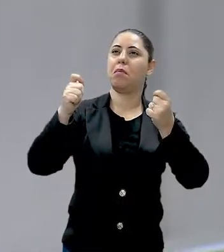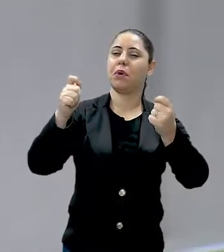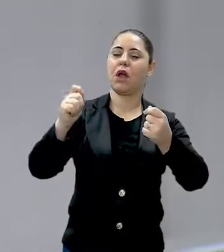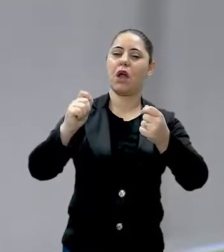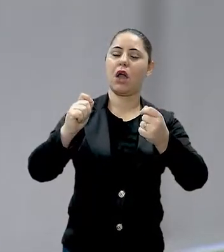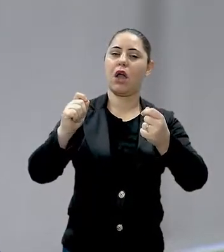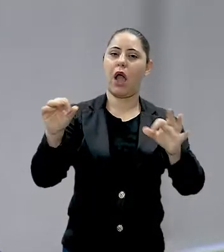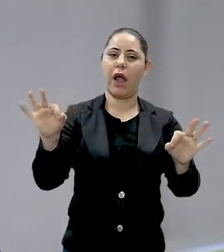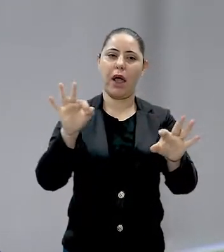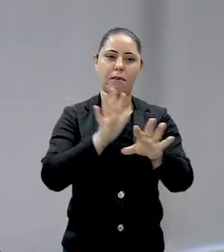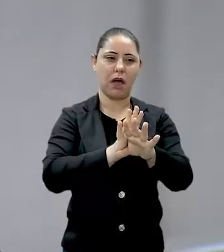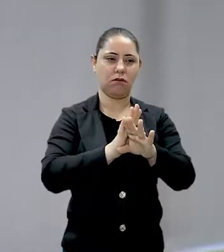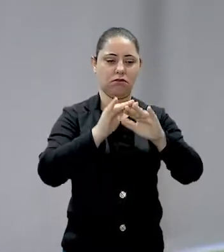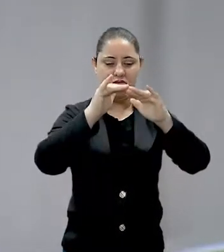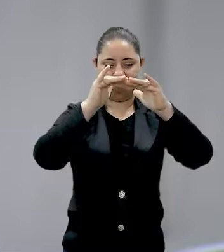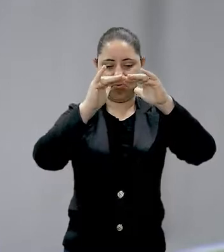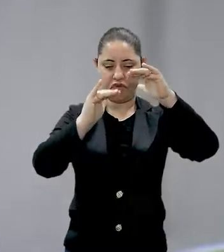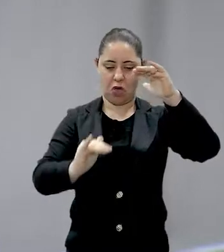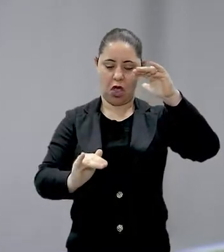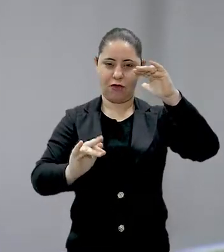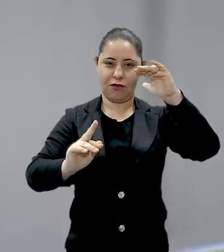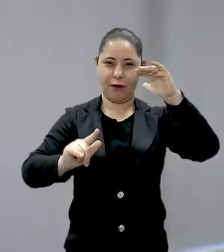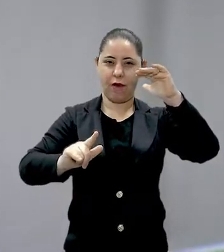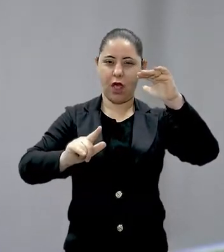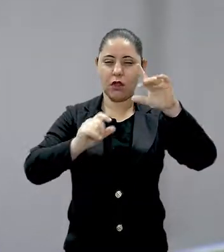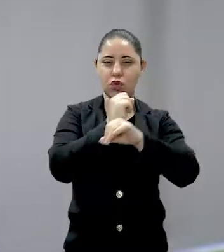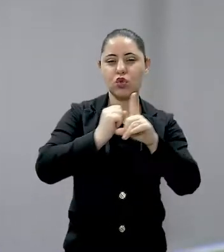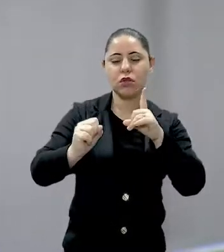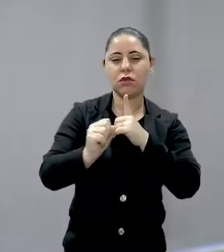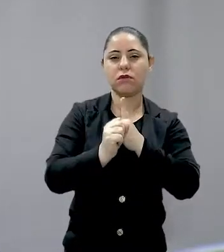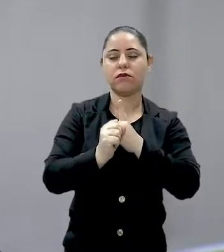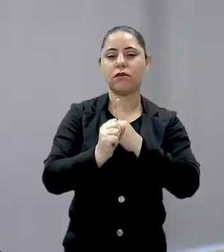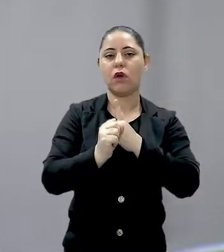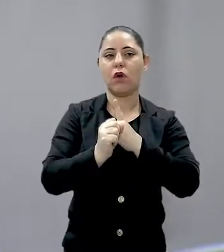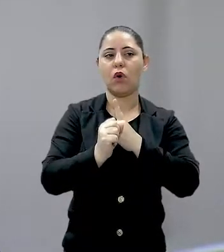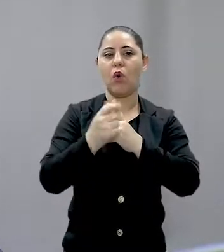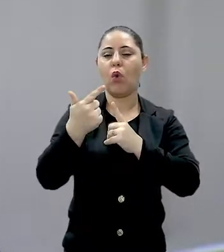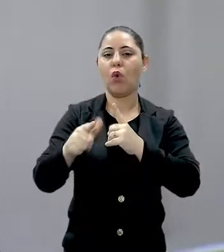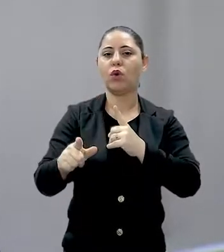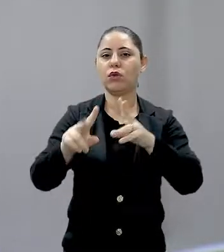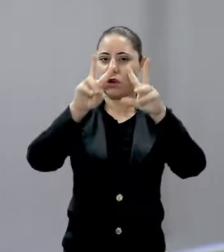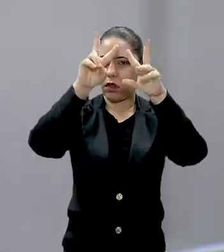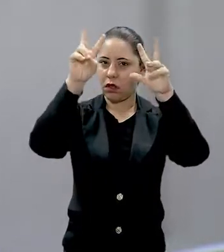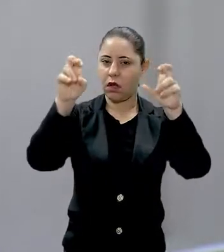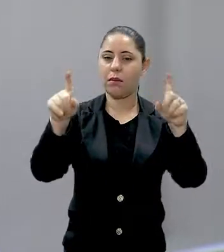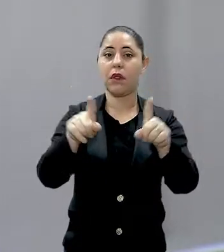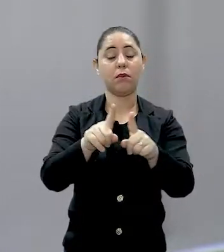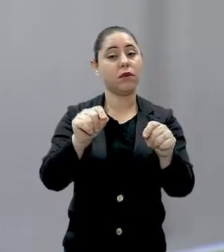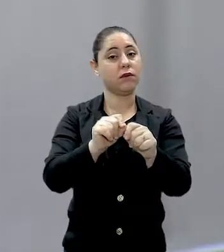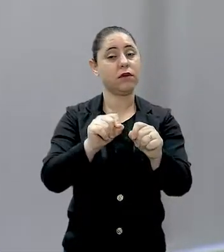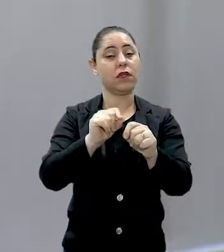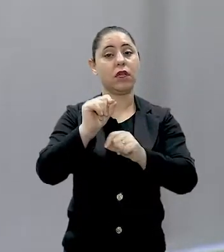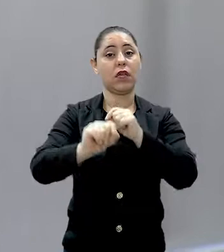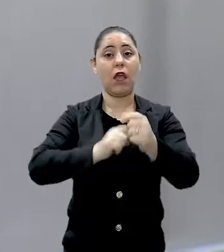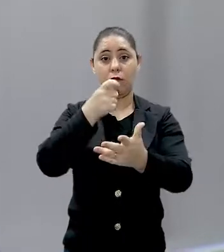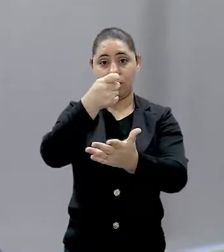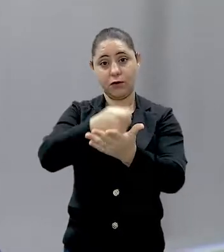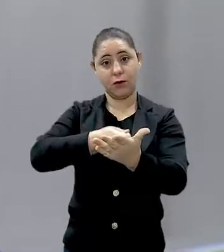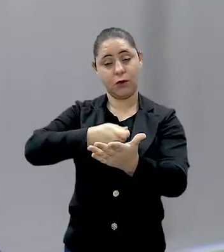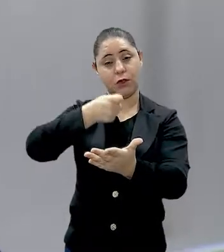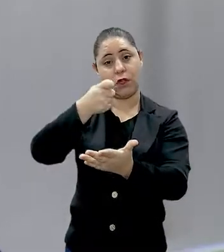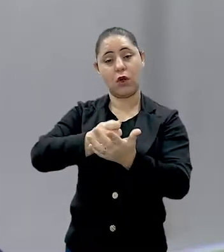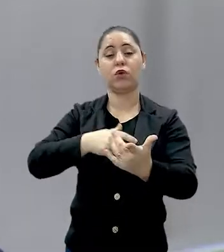a bandeira do combate à desigualdade. Não só ela, como algumas outras também, eu tenho que fazer isso, que